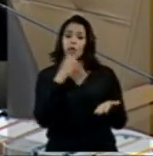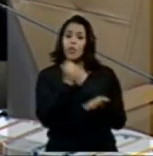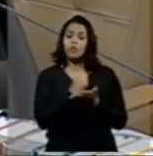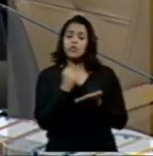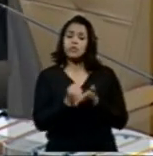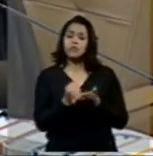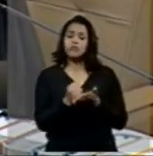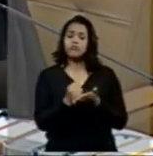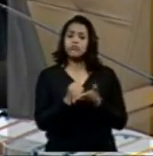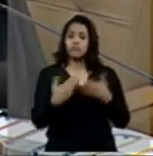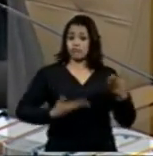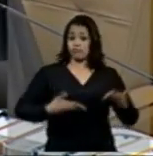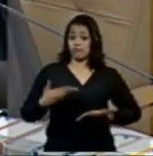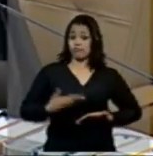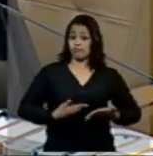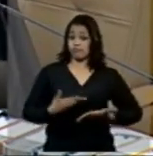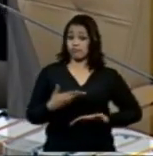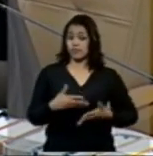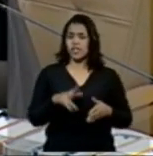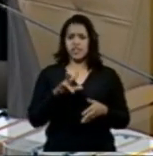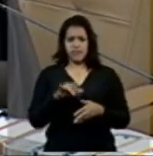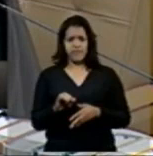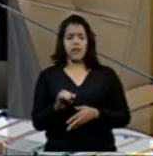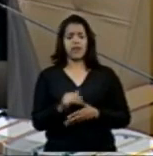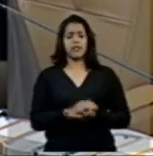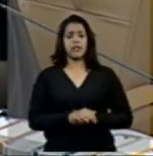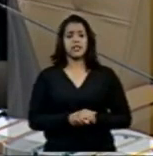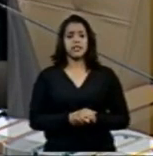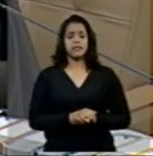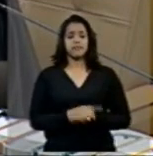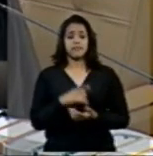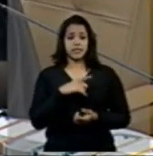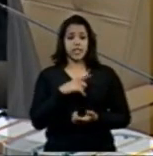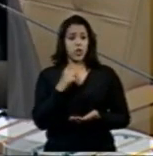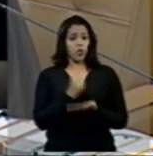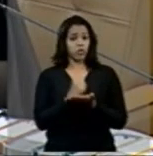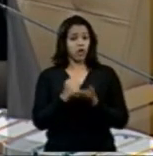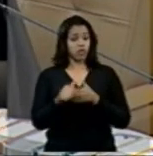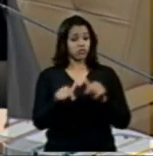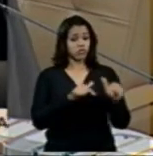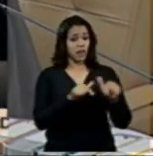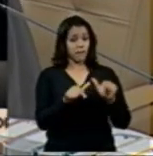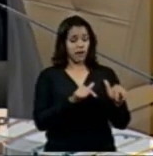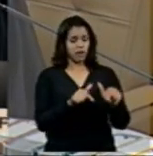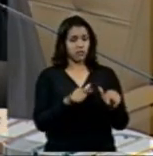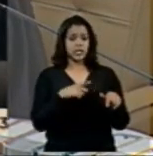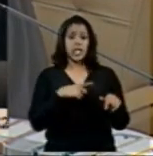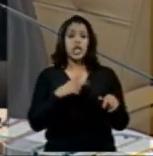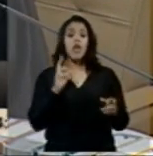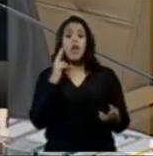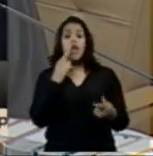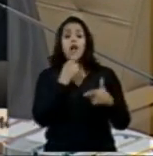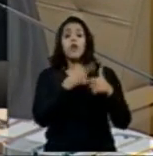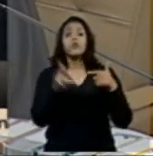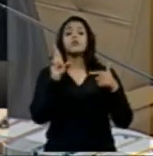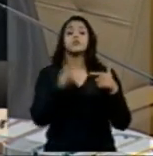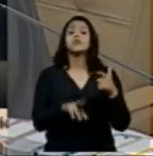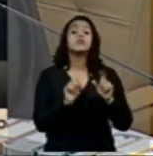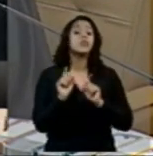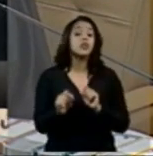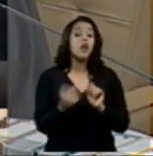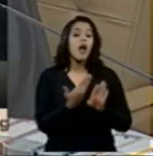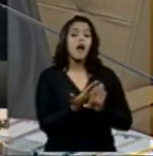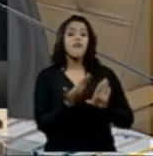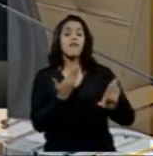de prestação de serviços que conviverá com o contrato de trabalho, tendo por consequência jurídica afastar